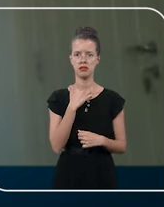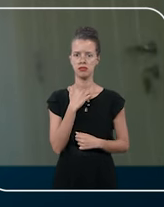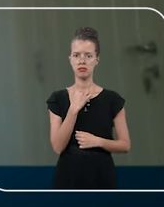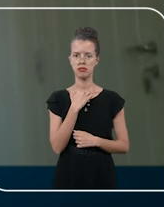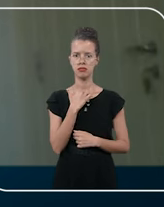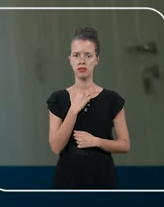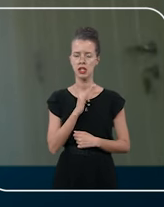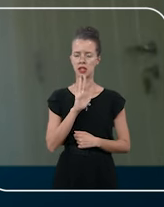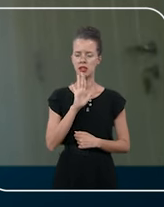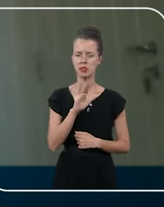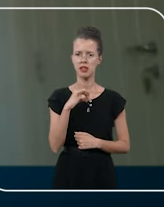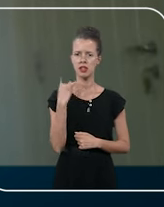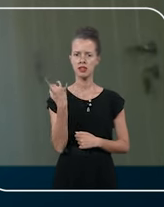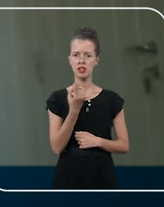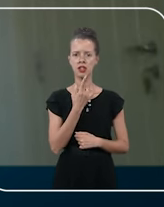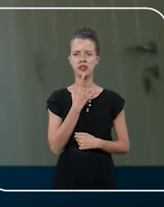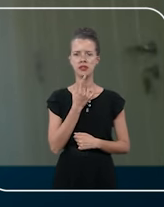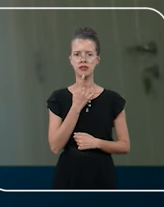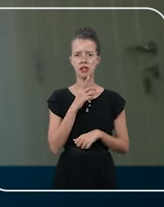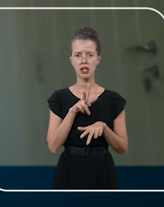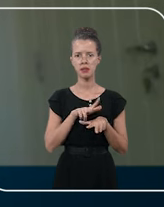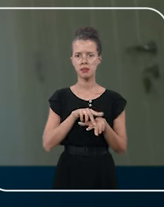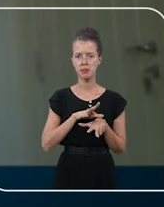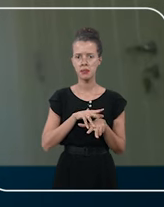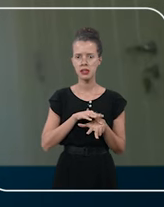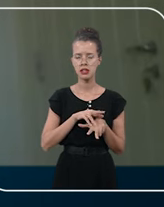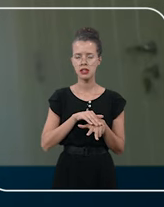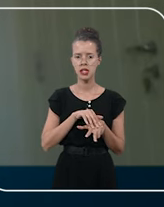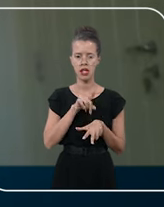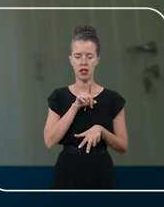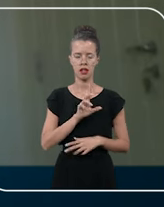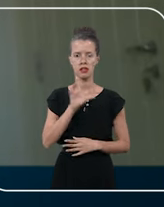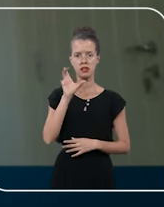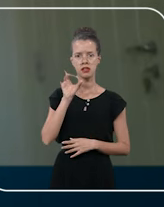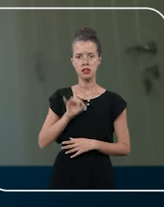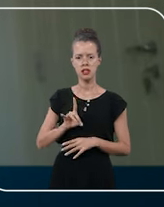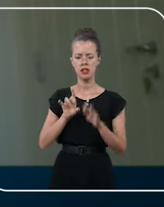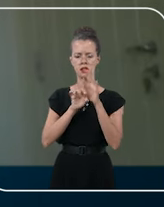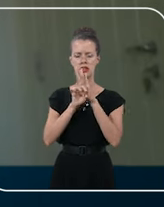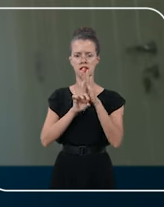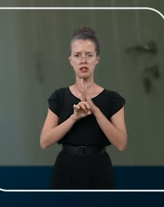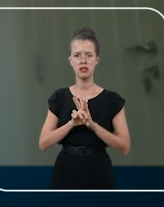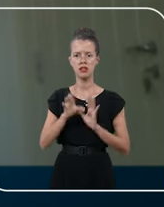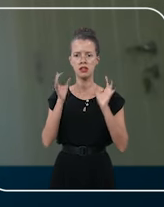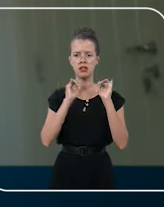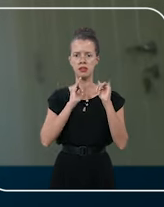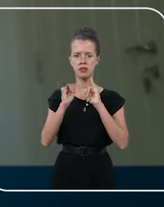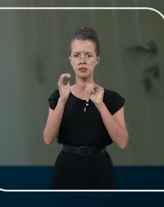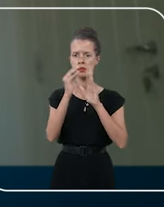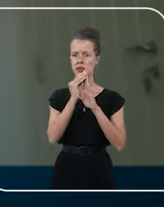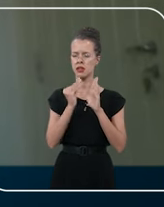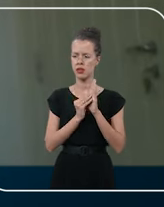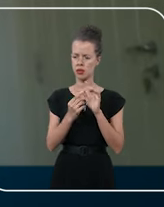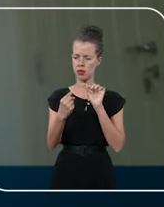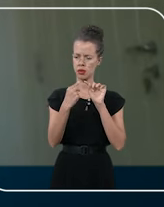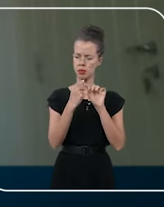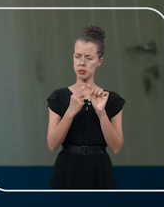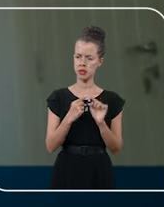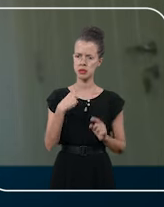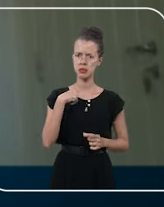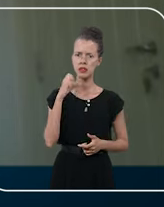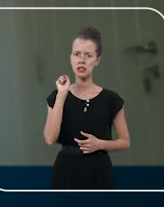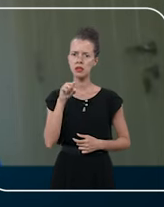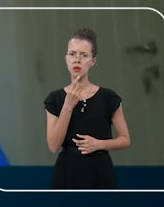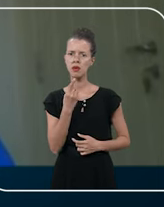falando do paciente em si, ele tem o direito de analisar se aquelas informações, elas correspondem à verdade. Porque como